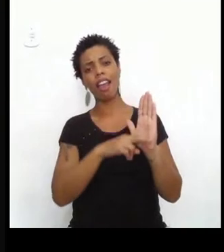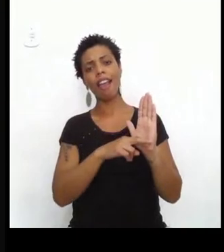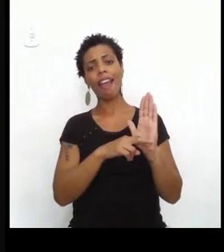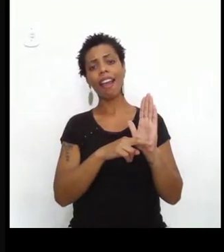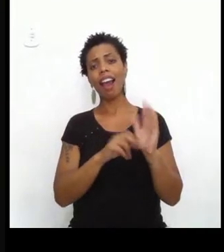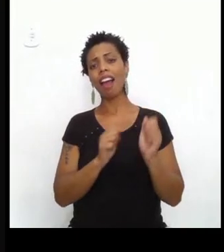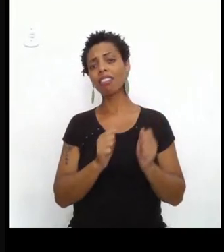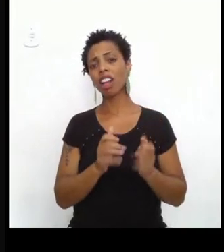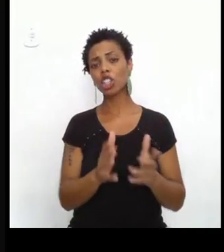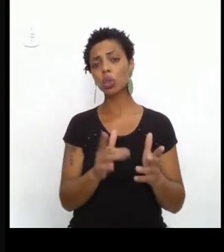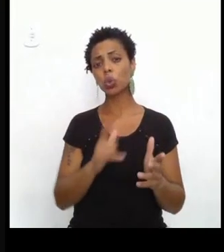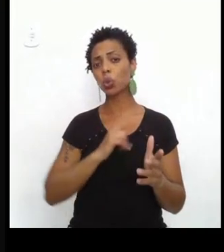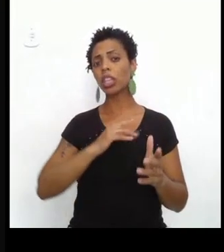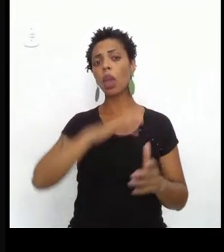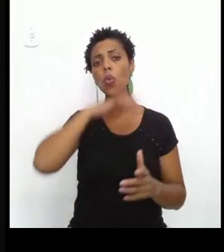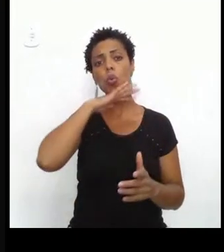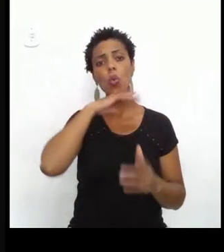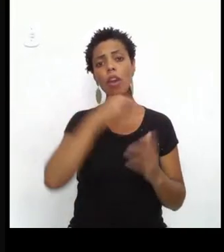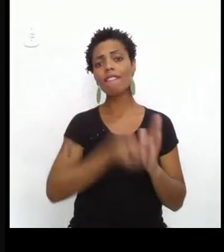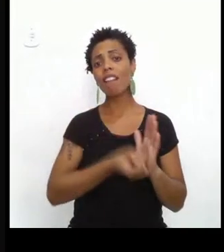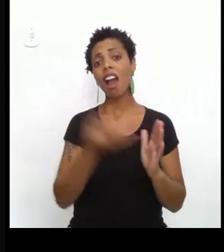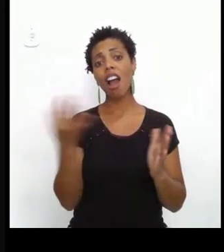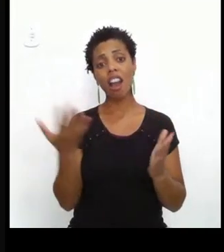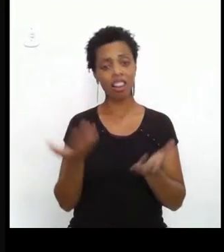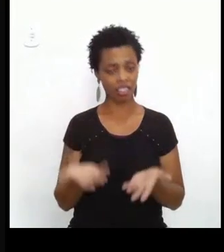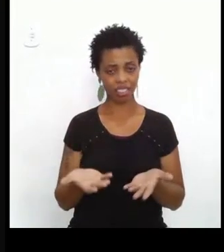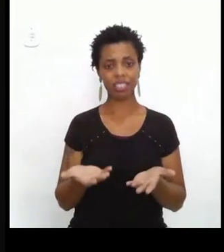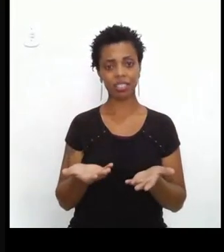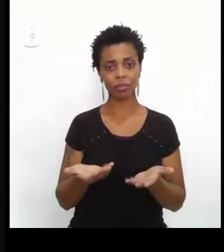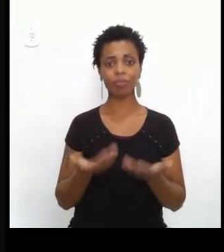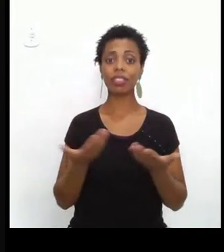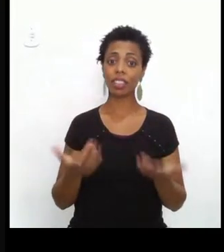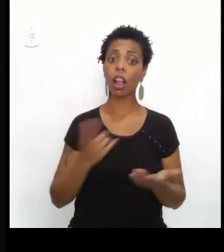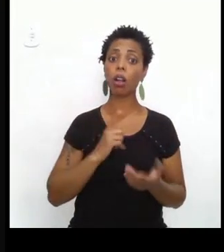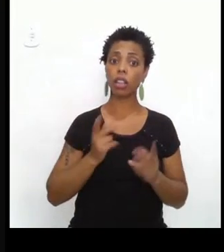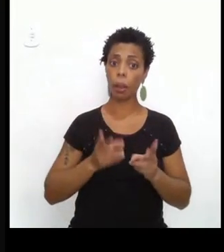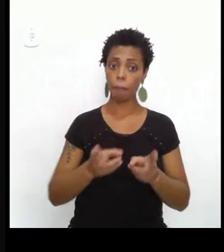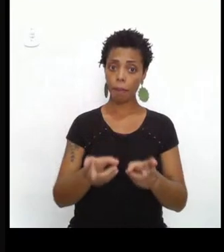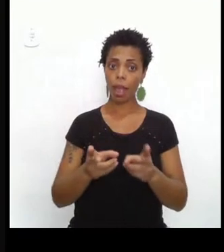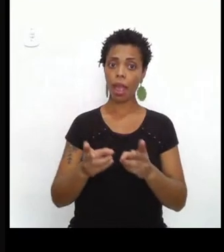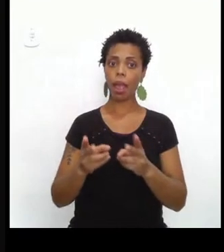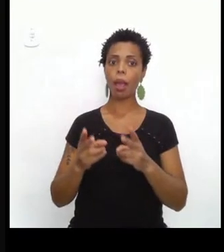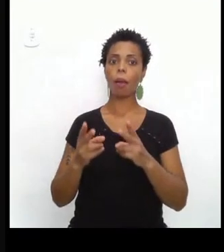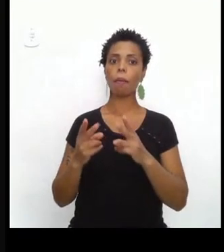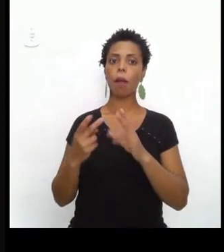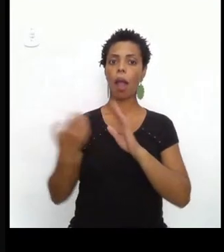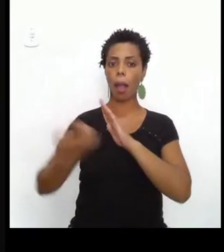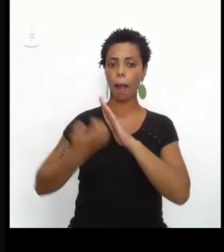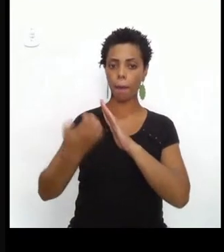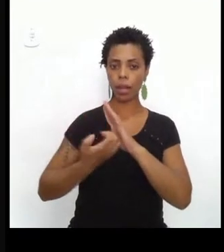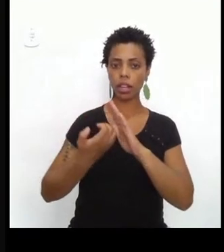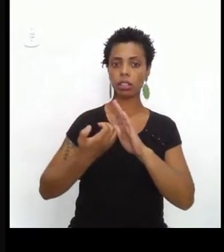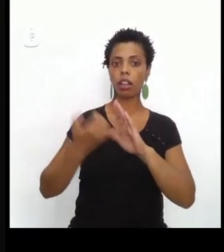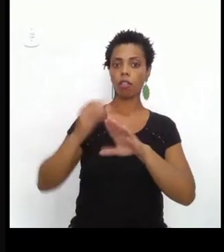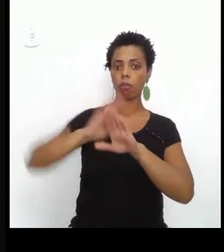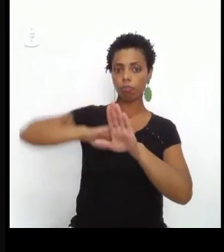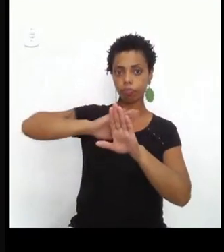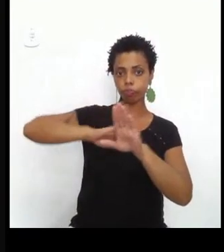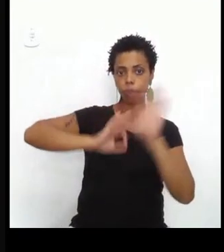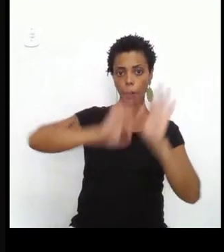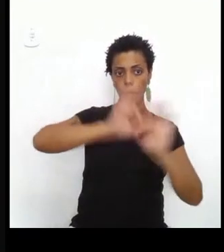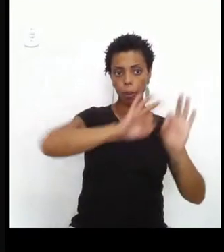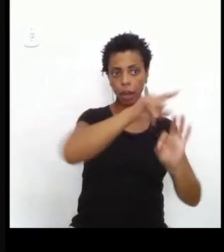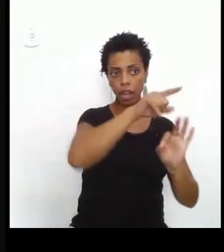e assim mas assim olha lá meninas organizacional instituíram de atração e Morais e de levantar ou negar a cena borbulha no in situ